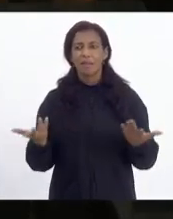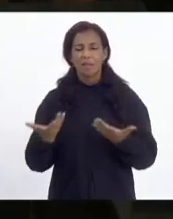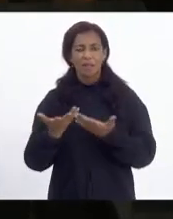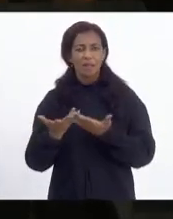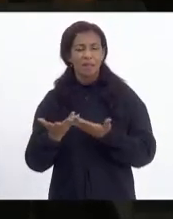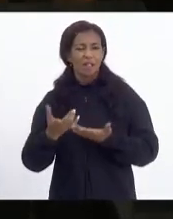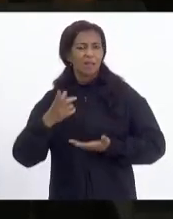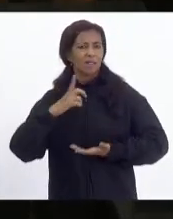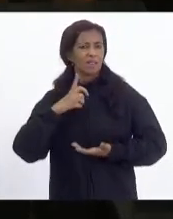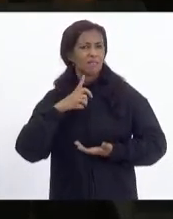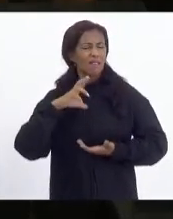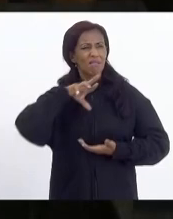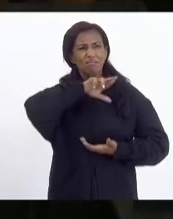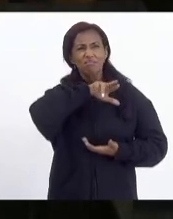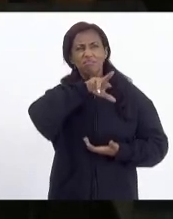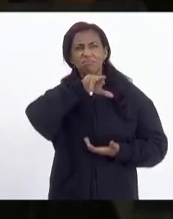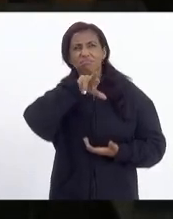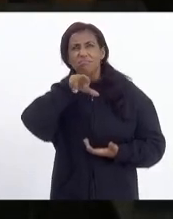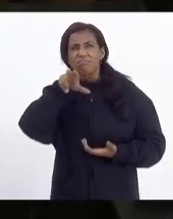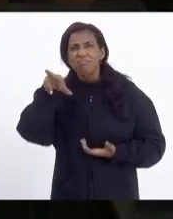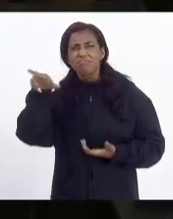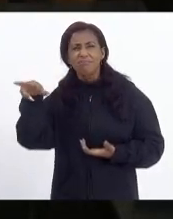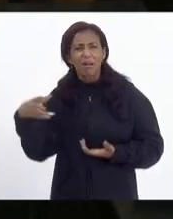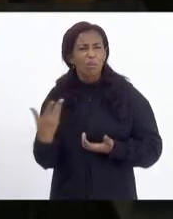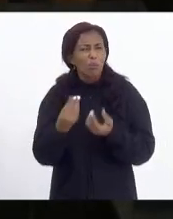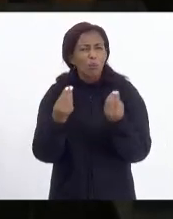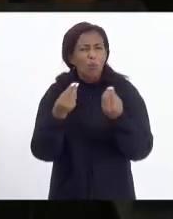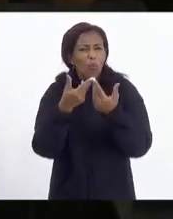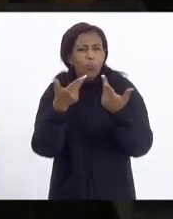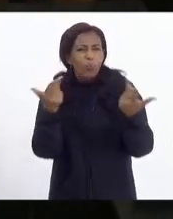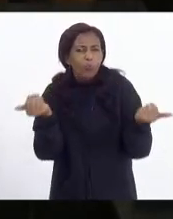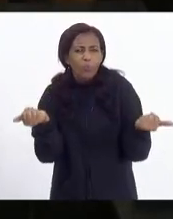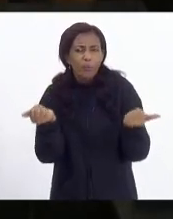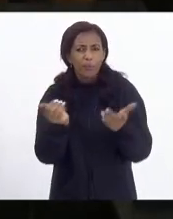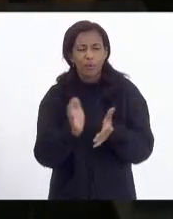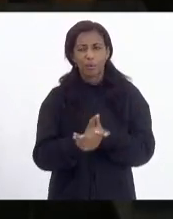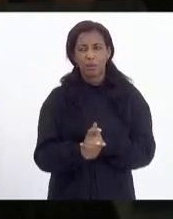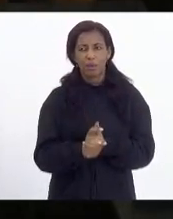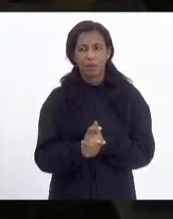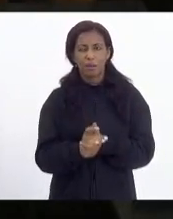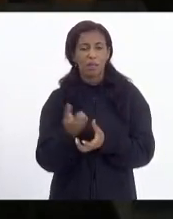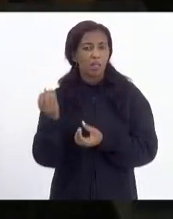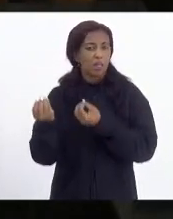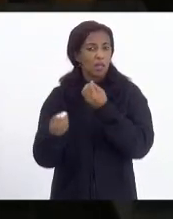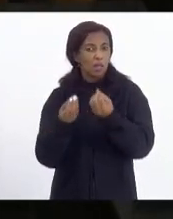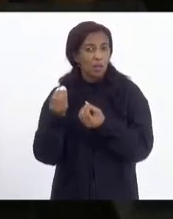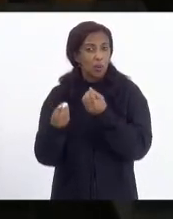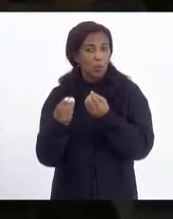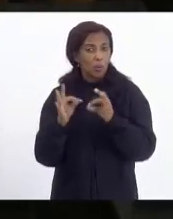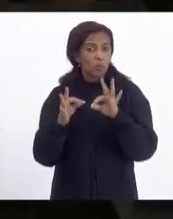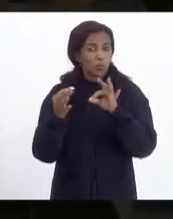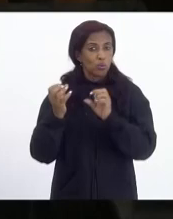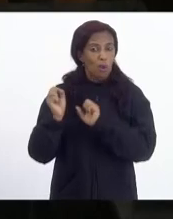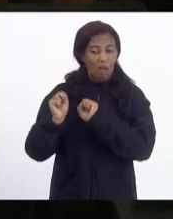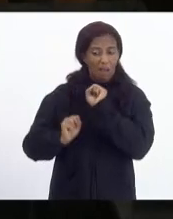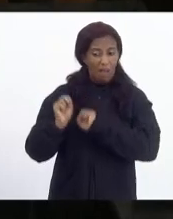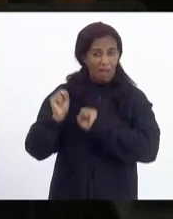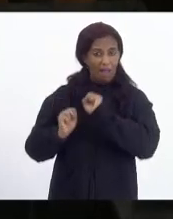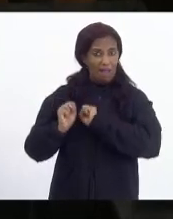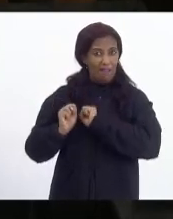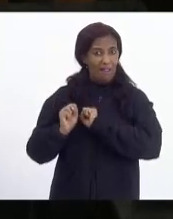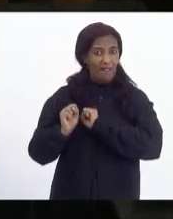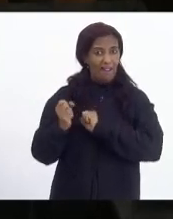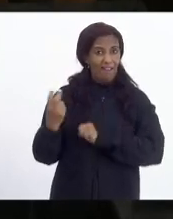tostado sempre uma oferta imensa e para o Mato Dentro estrada é usado aparece nenhum não